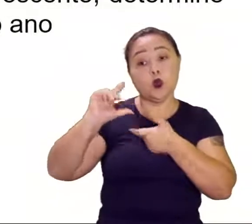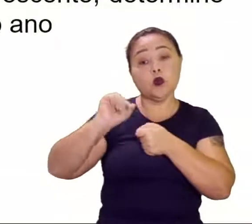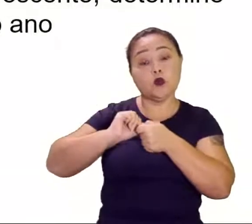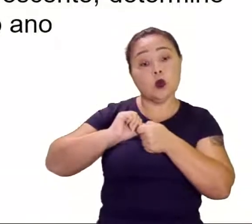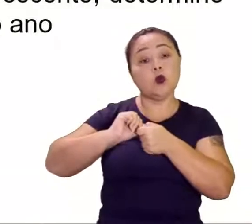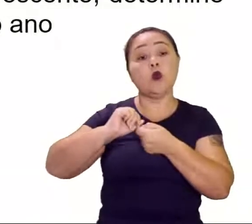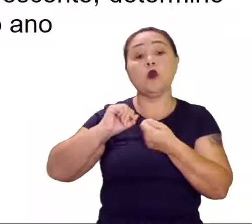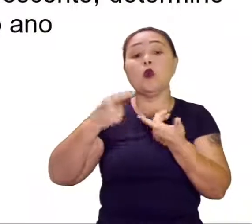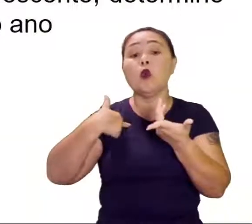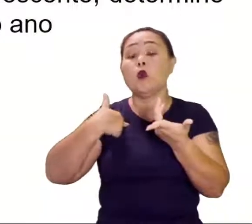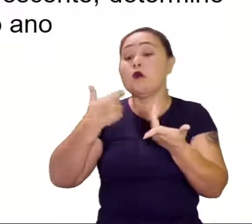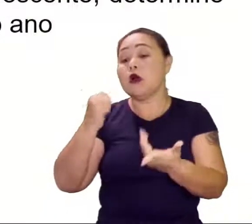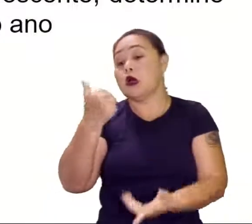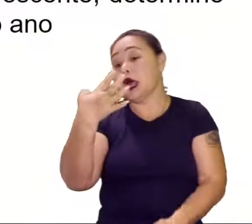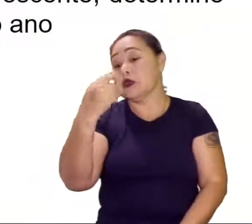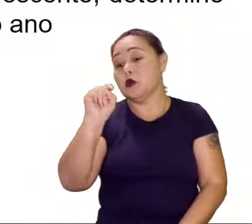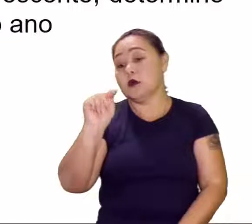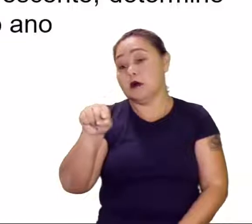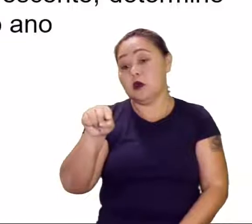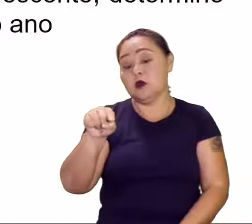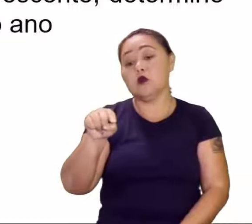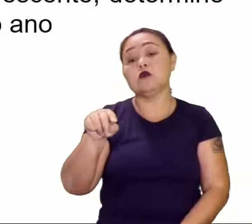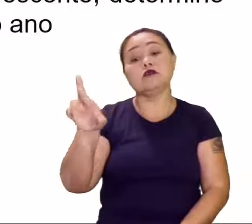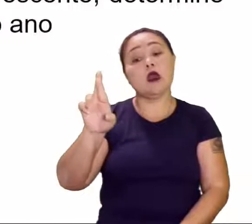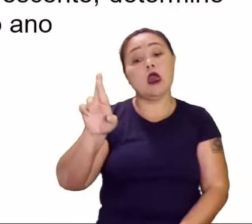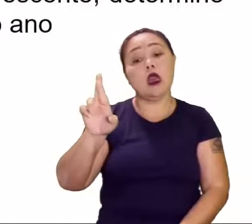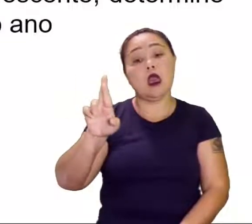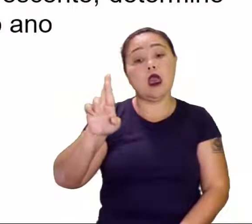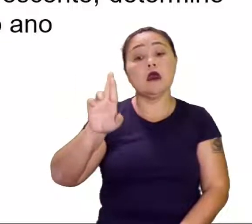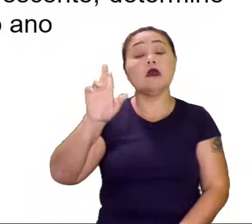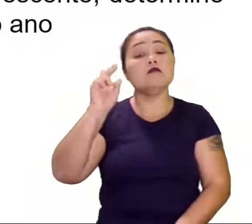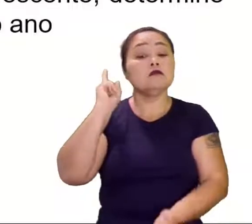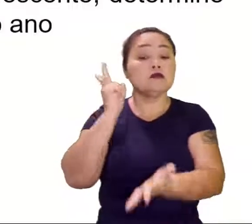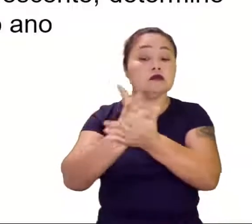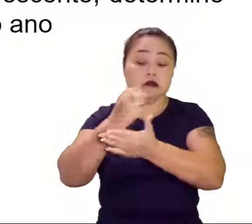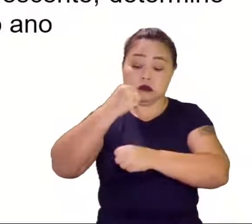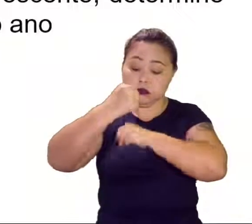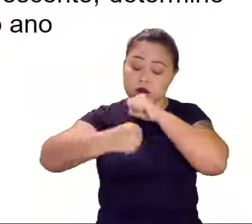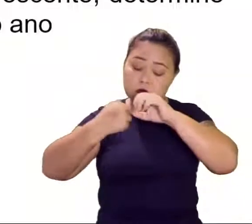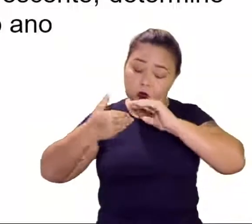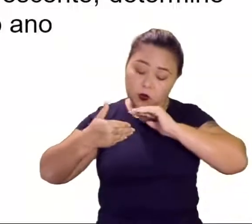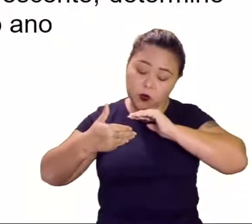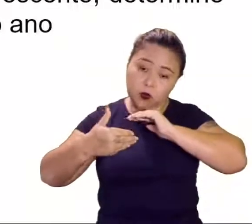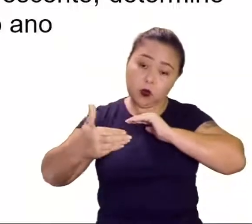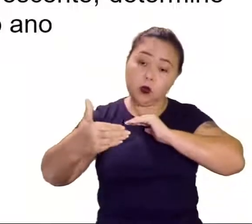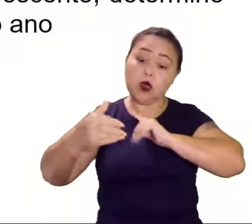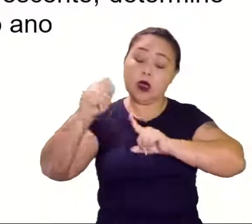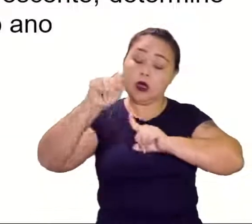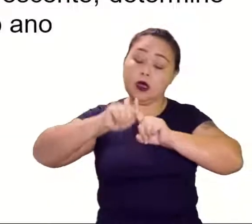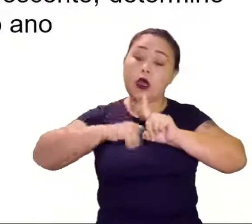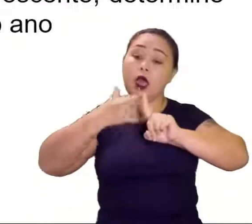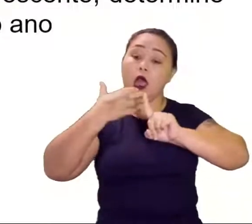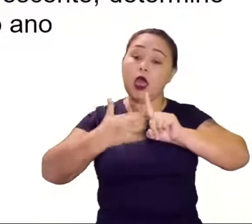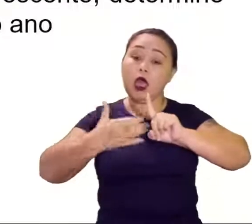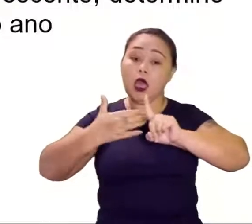mil. Nesse mesmo ano, no mês de dezembro, o lucro líquido foi de R$80